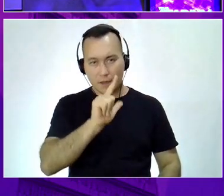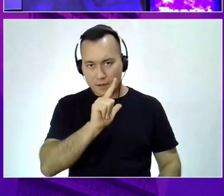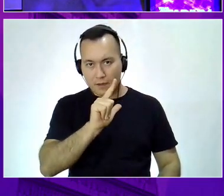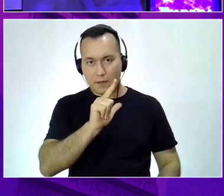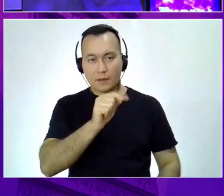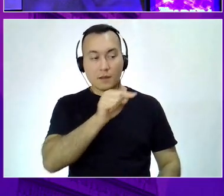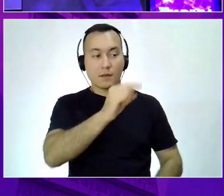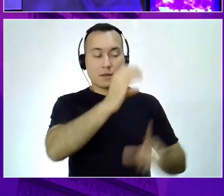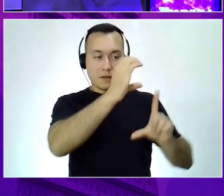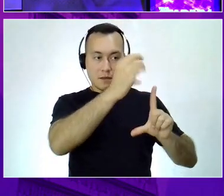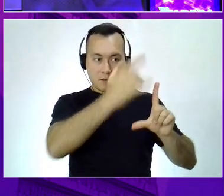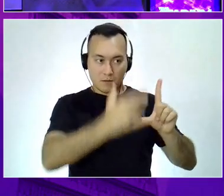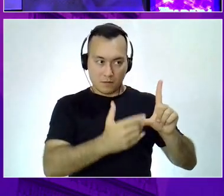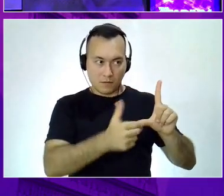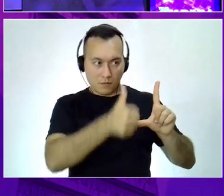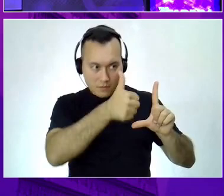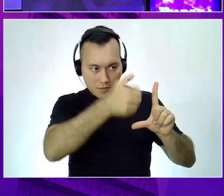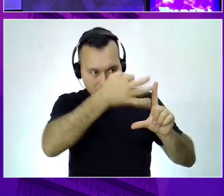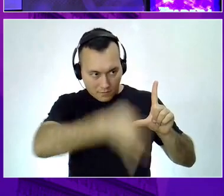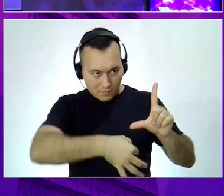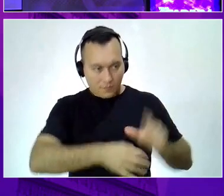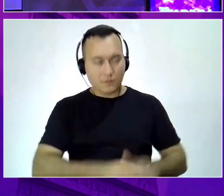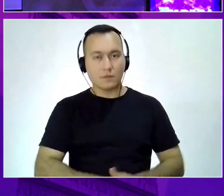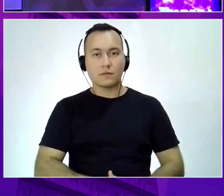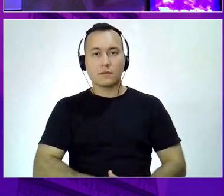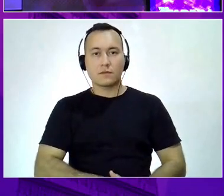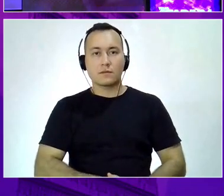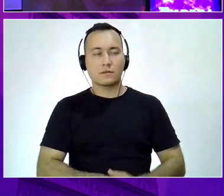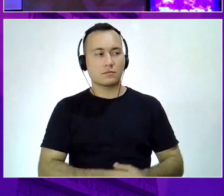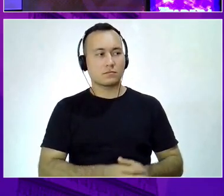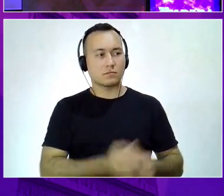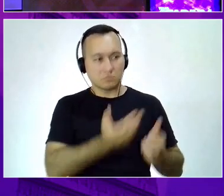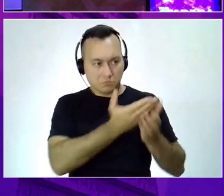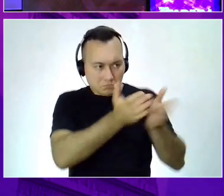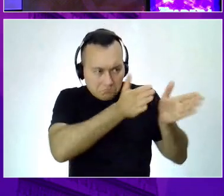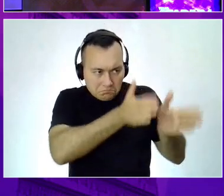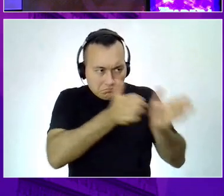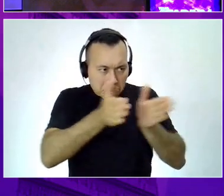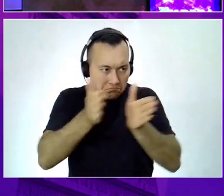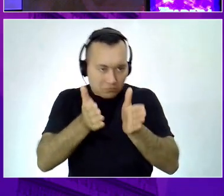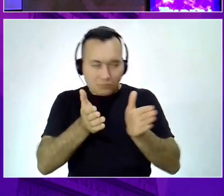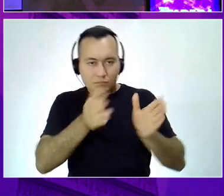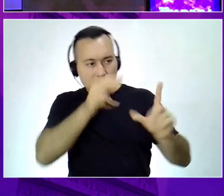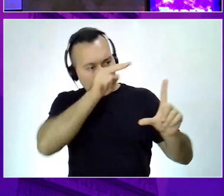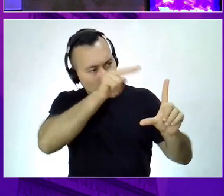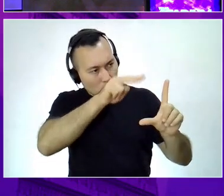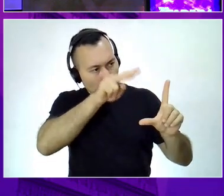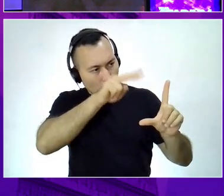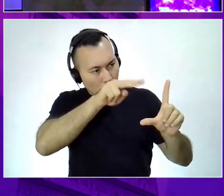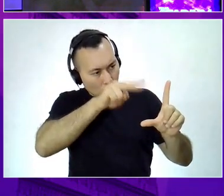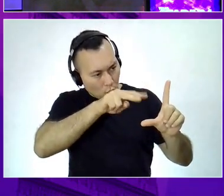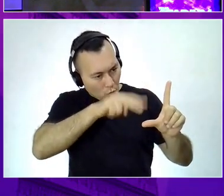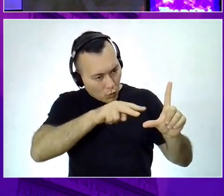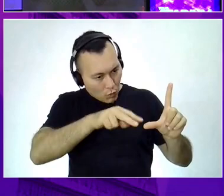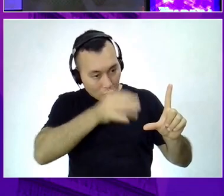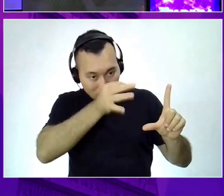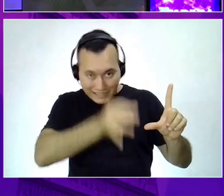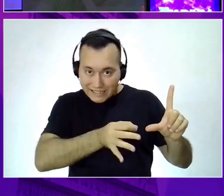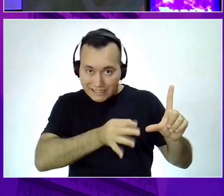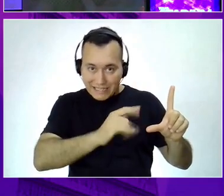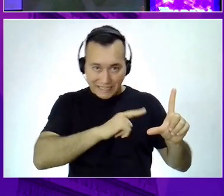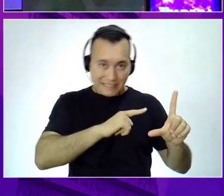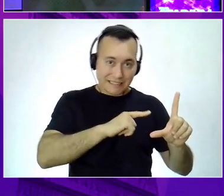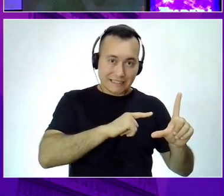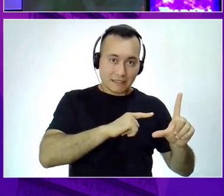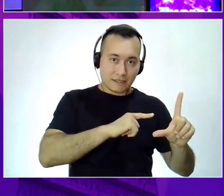aqui em cima, o leitor de tela, depois lê aqui embaixo, lê aqui, lê aqui, lê aqui, que acaba atrapalhando a leitura,